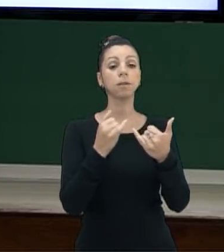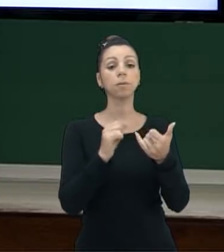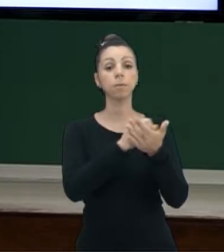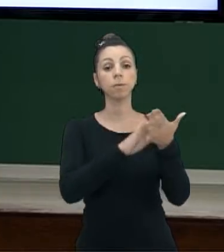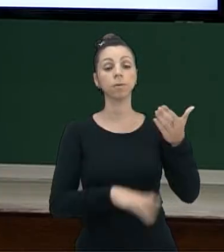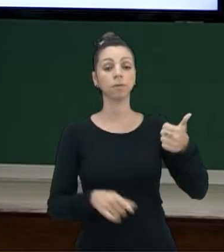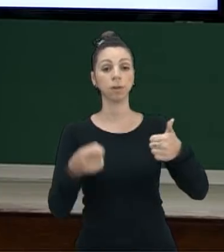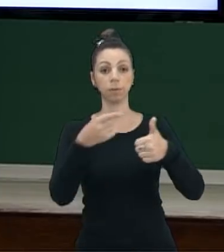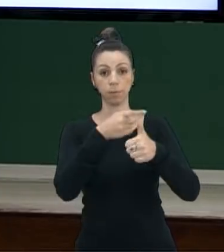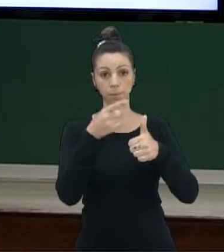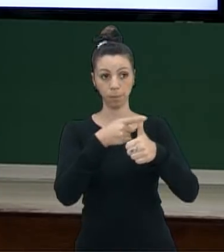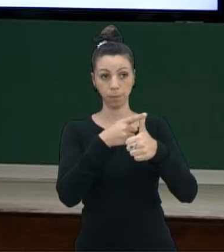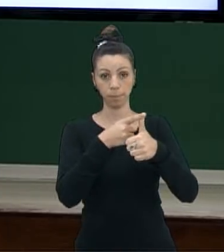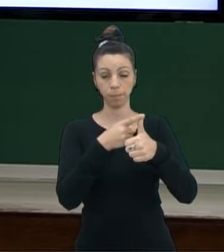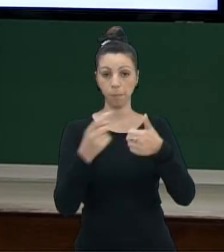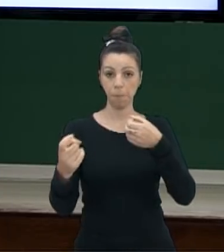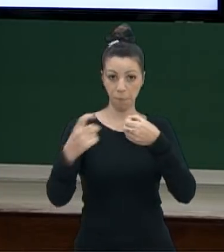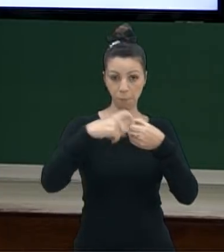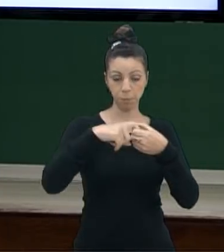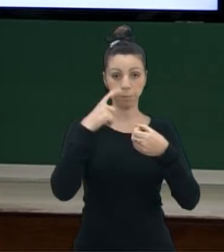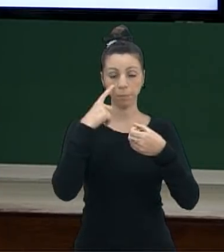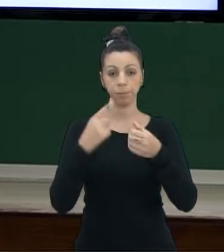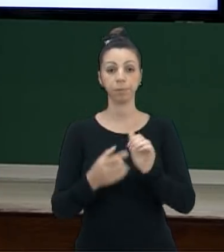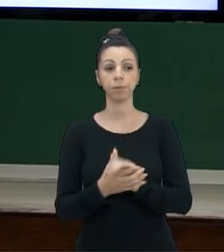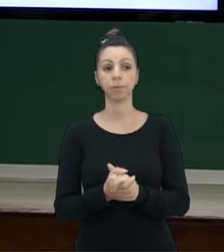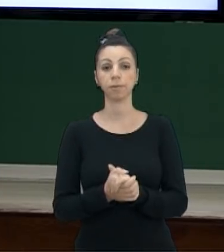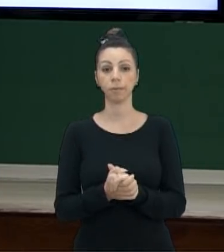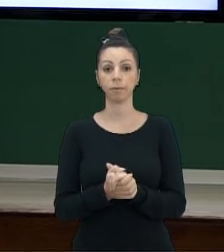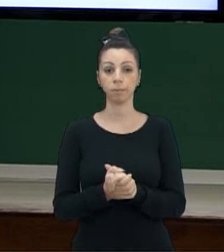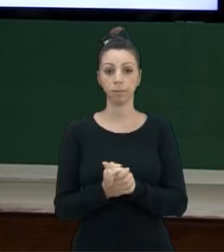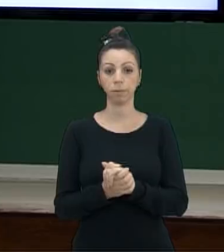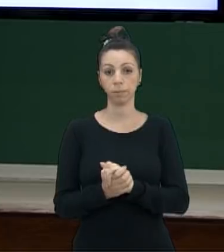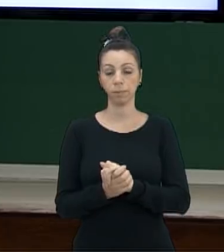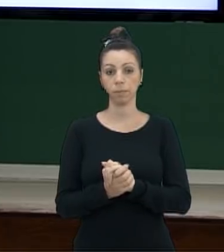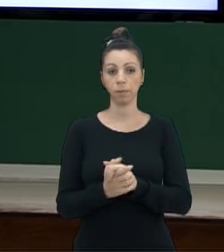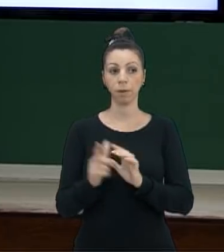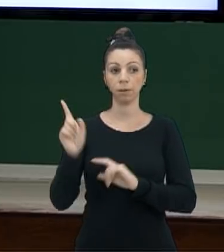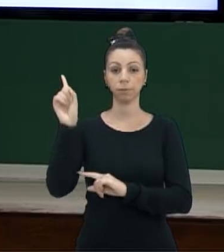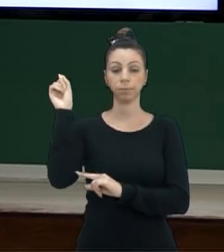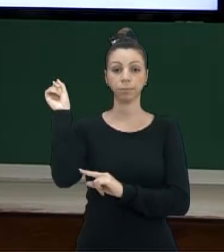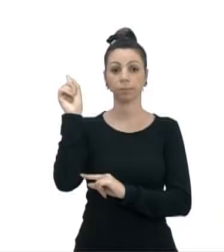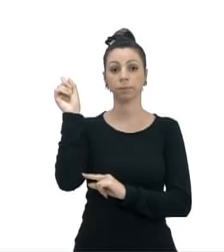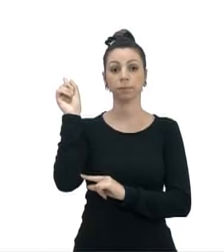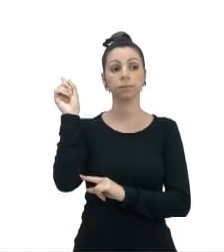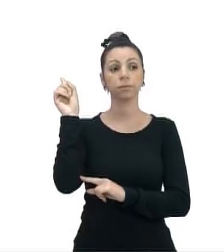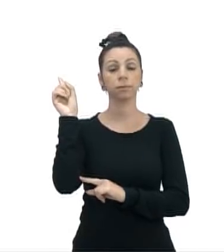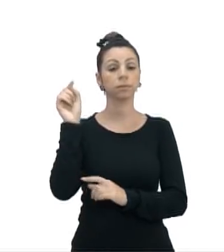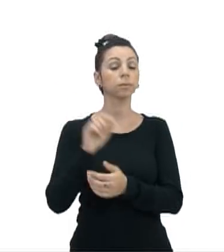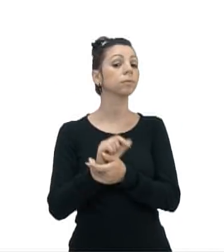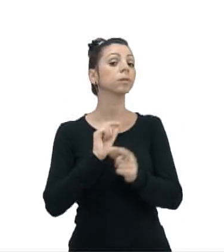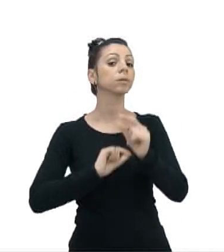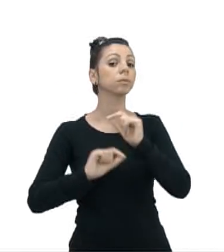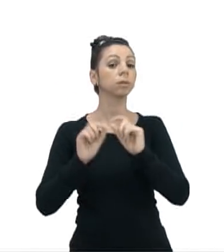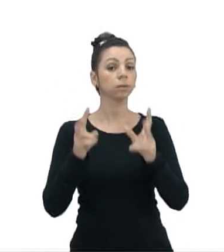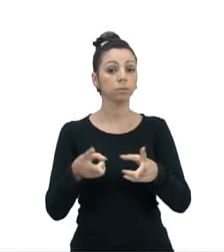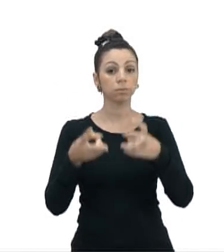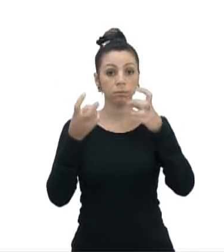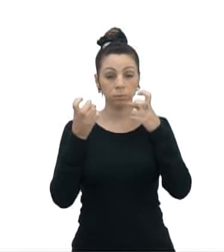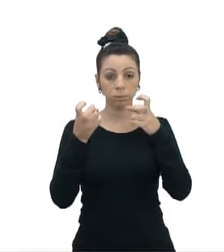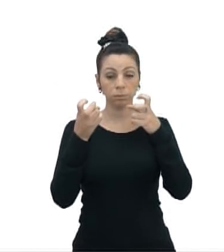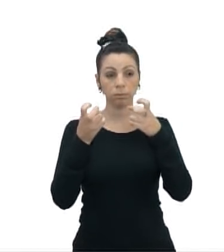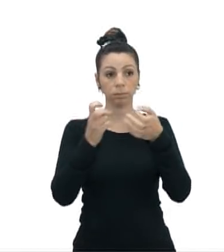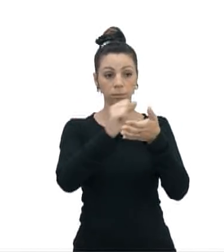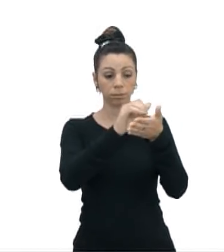nós acabamos de fazer, tudo bem? Vamos lá? É esse aqui, ó. Então, você vai identificar